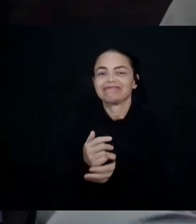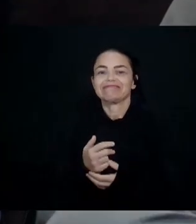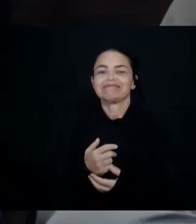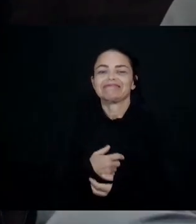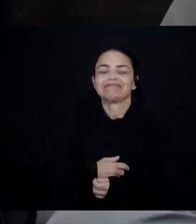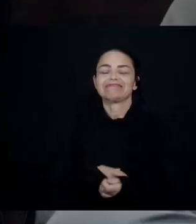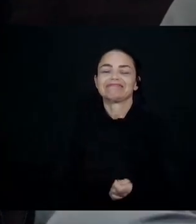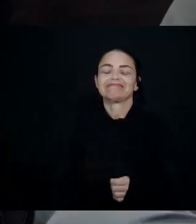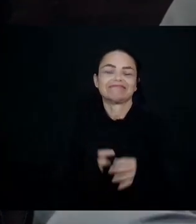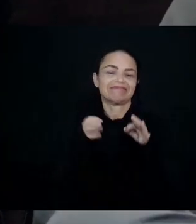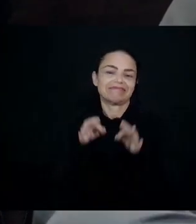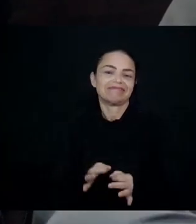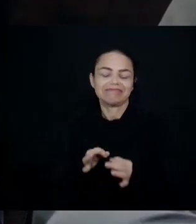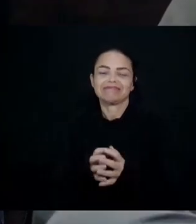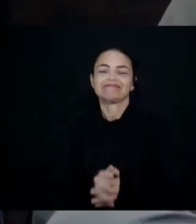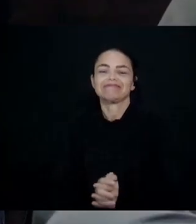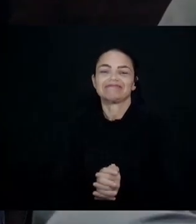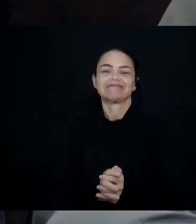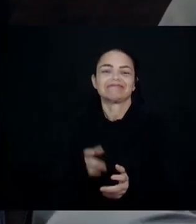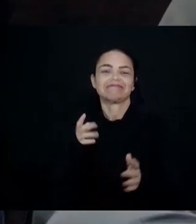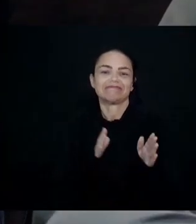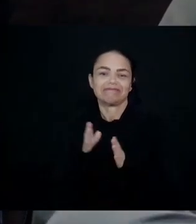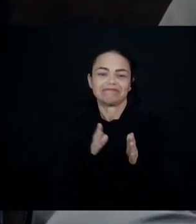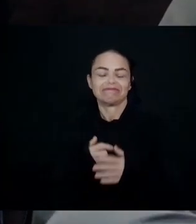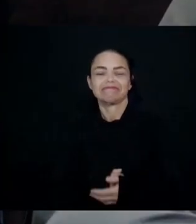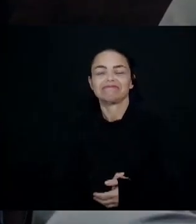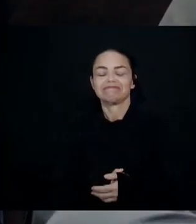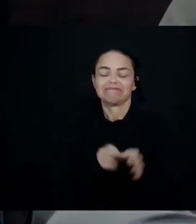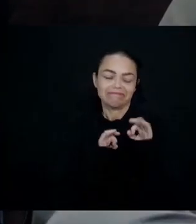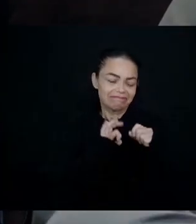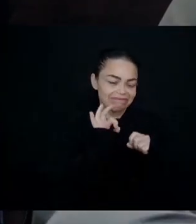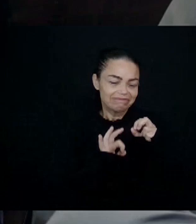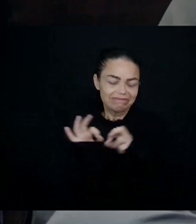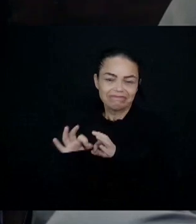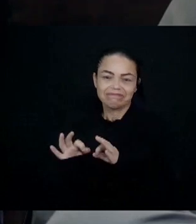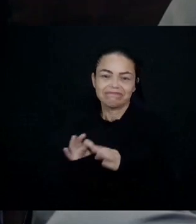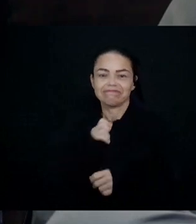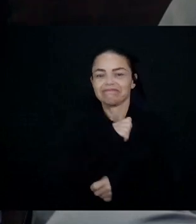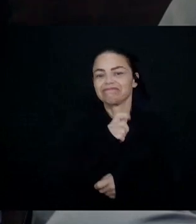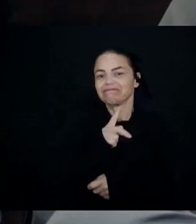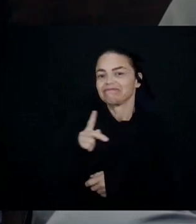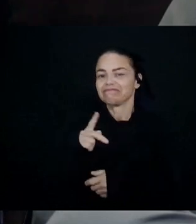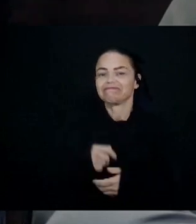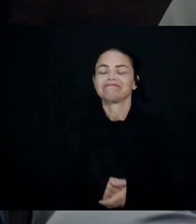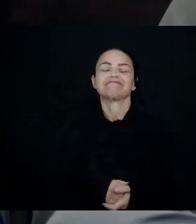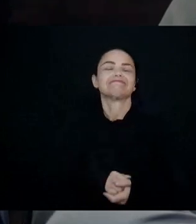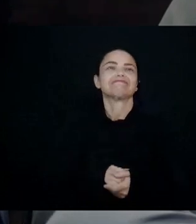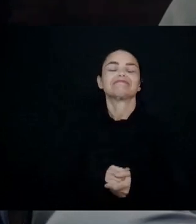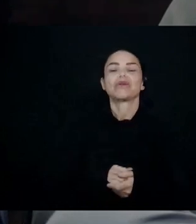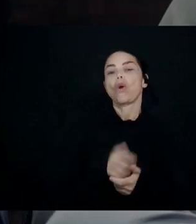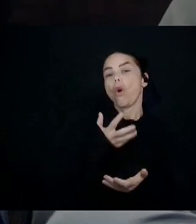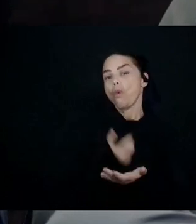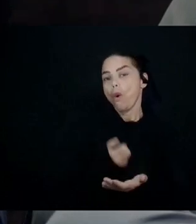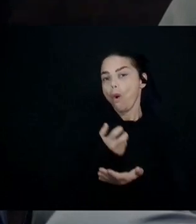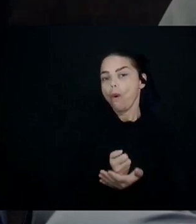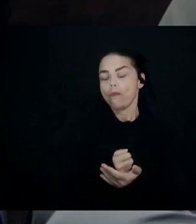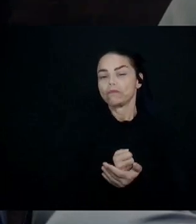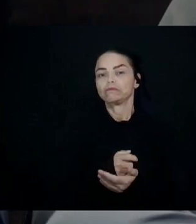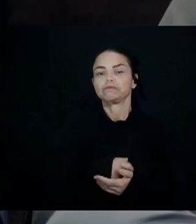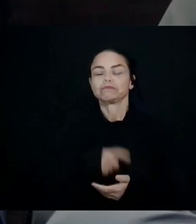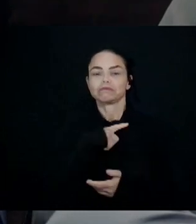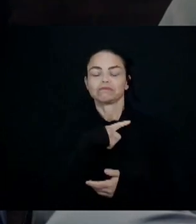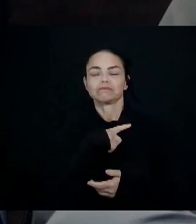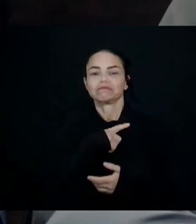certeza, durante o planejamento do meu aplicativo, eu sempre considerei que a gente tinha que achar uma forma